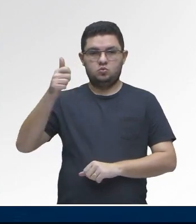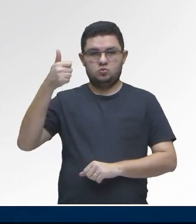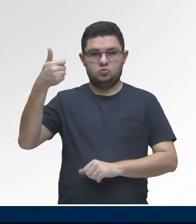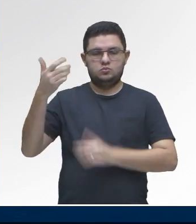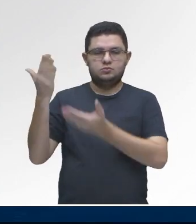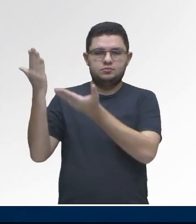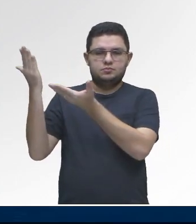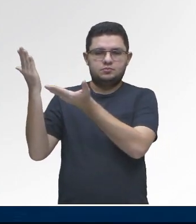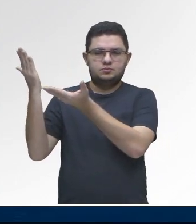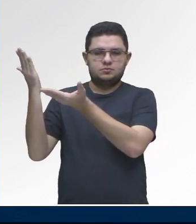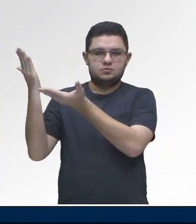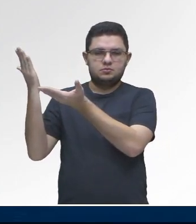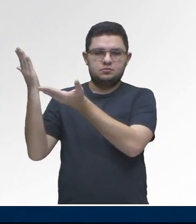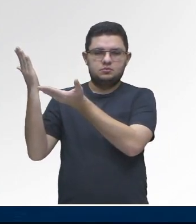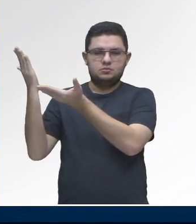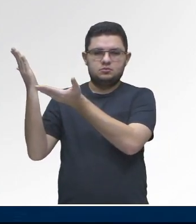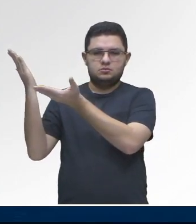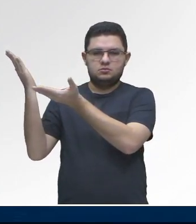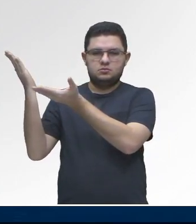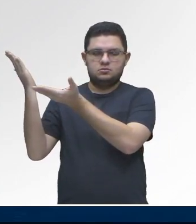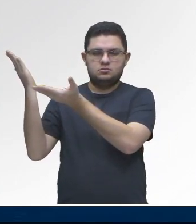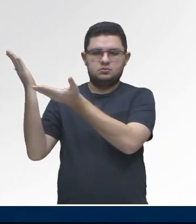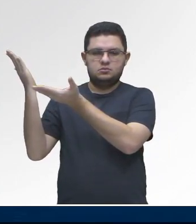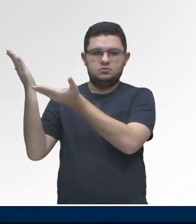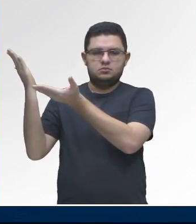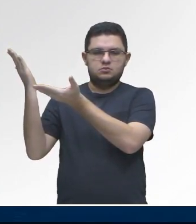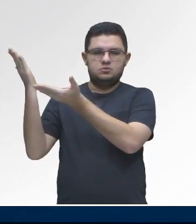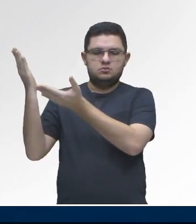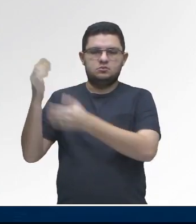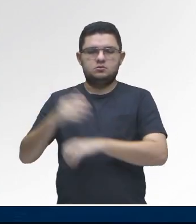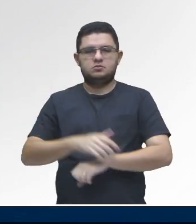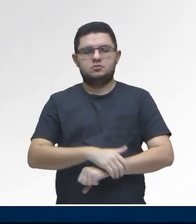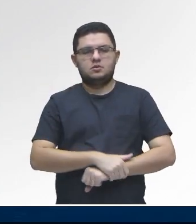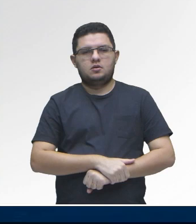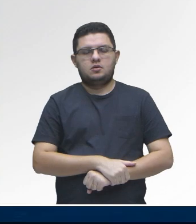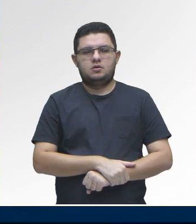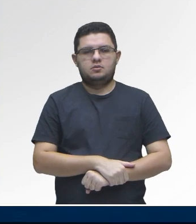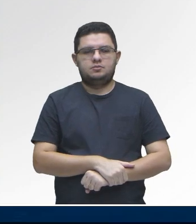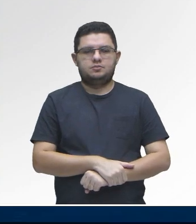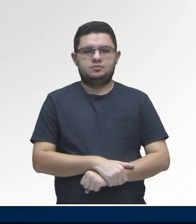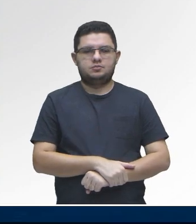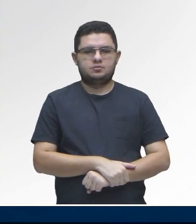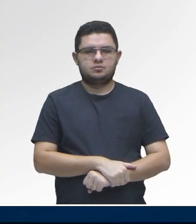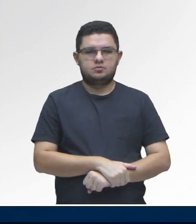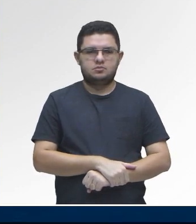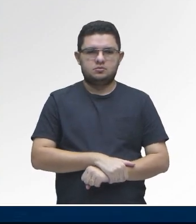Unidade 1. Os números não são todos iguais.